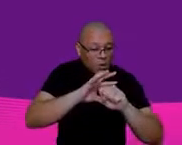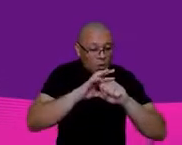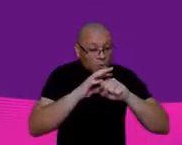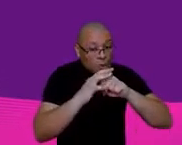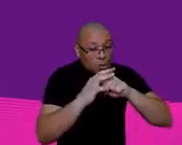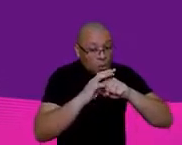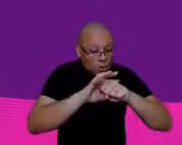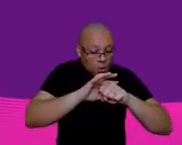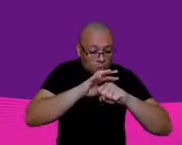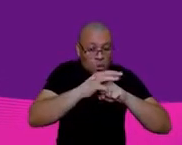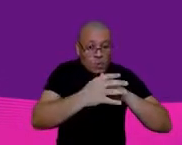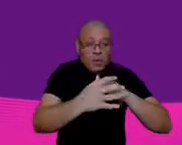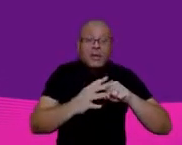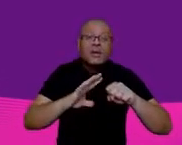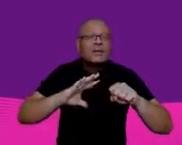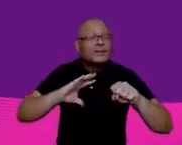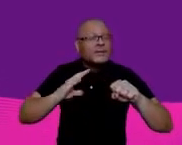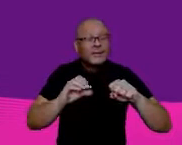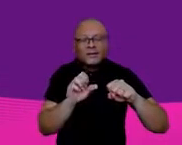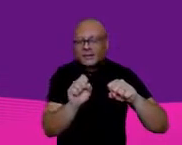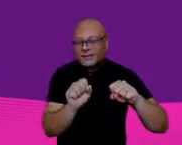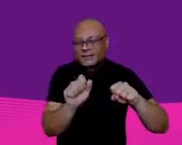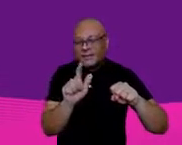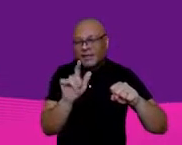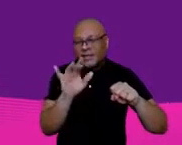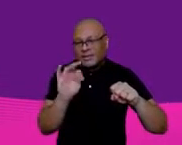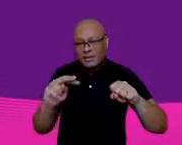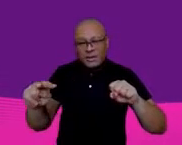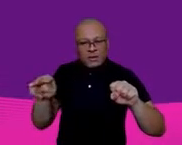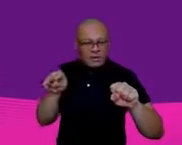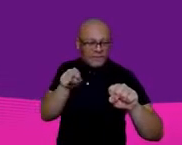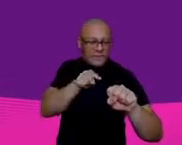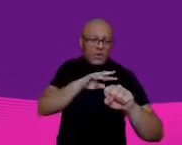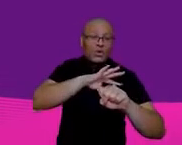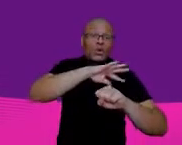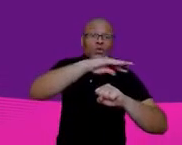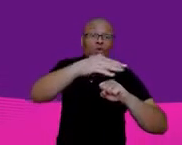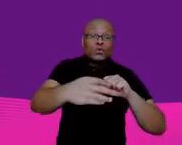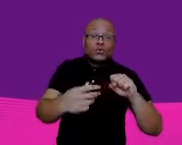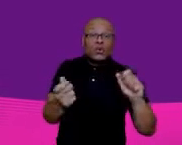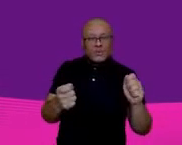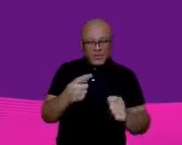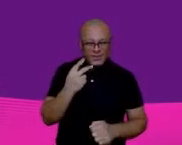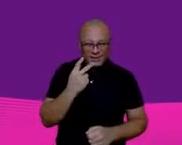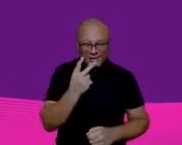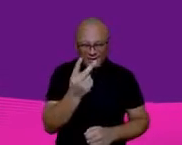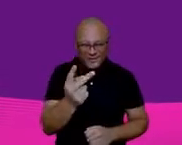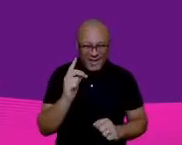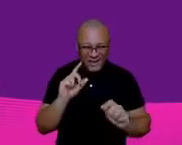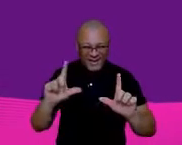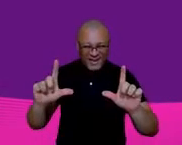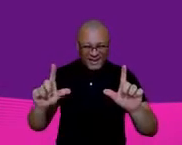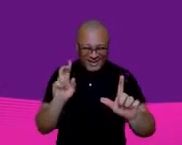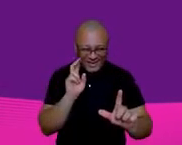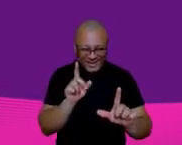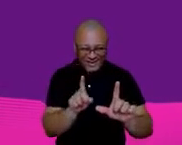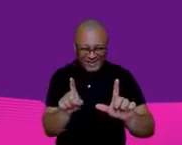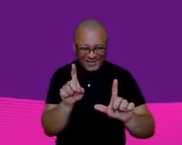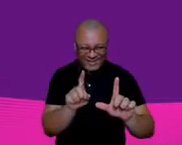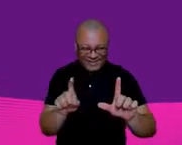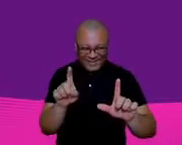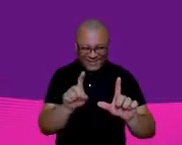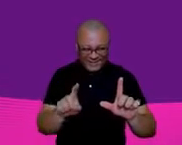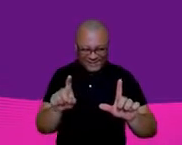plano sagital, estamos olhando transversalmente, e se podem ver a tela, vejam aqui que no plano